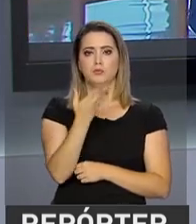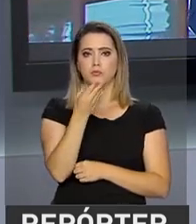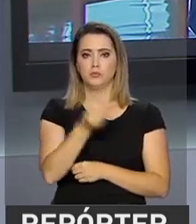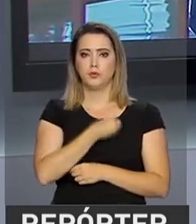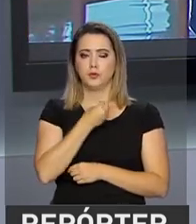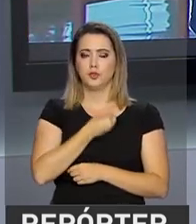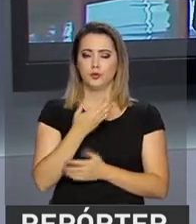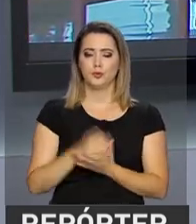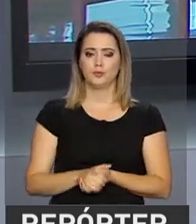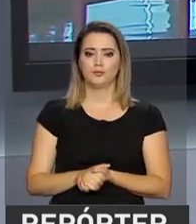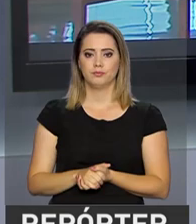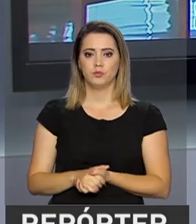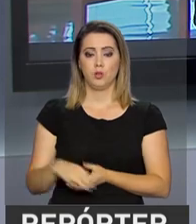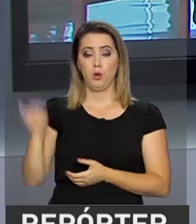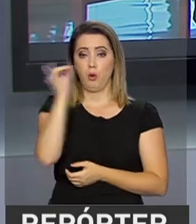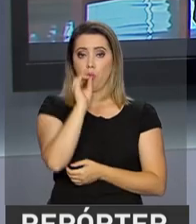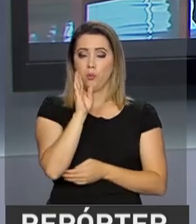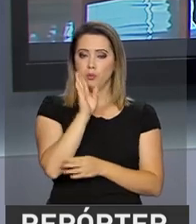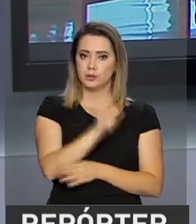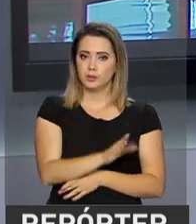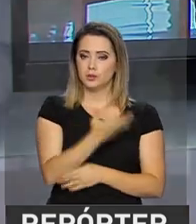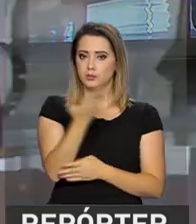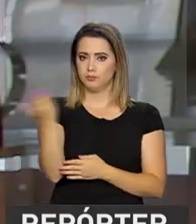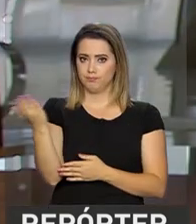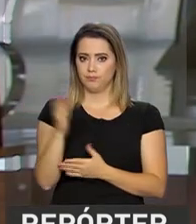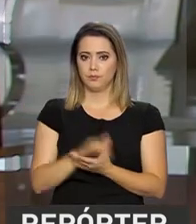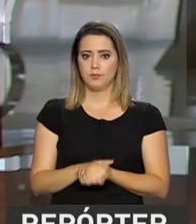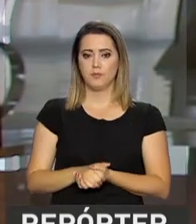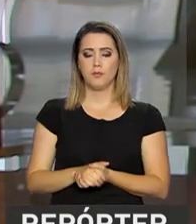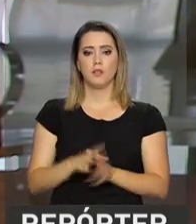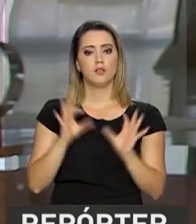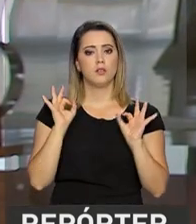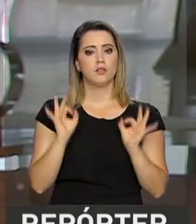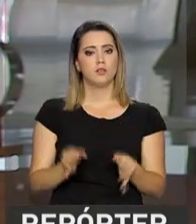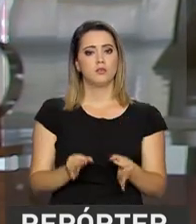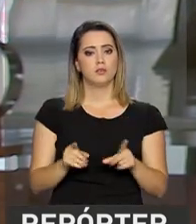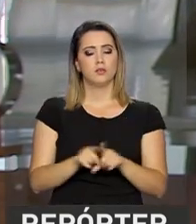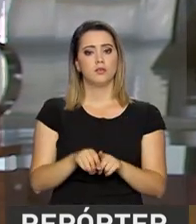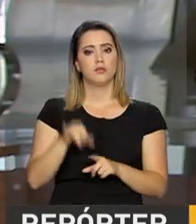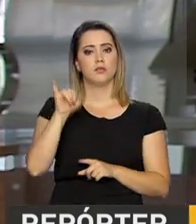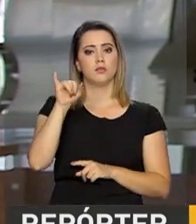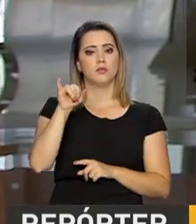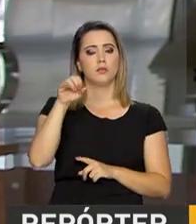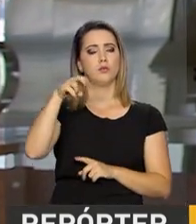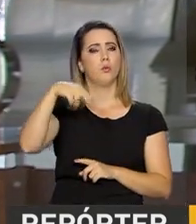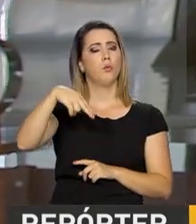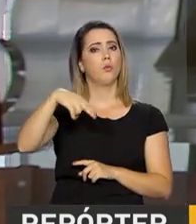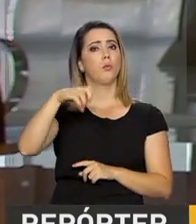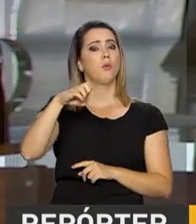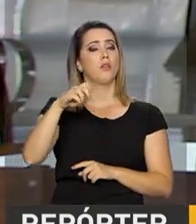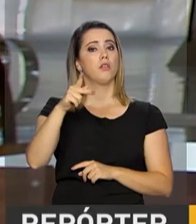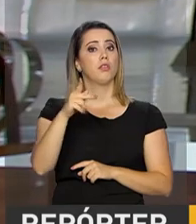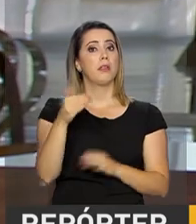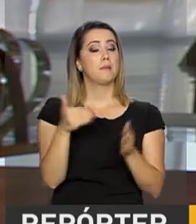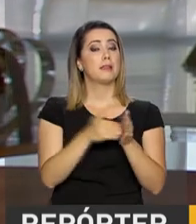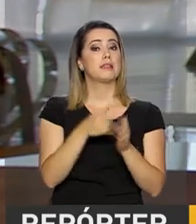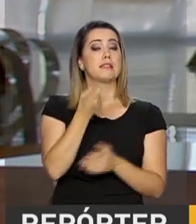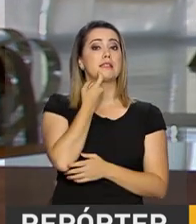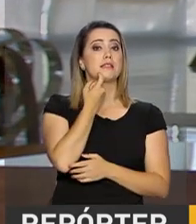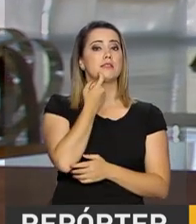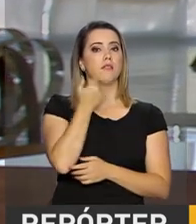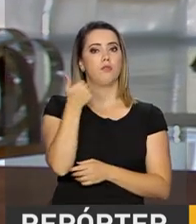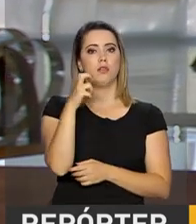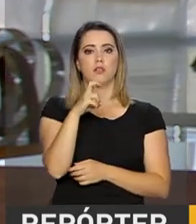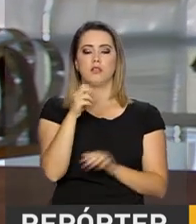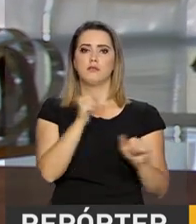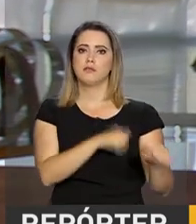tarde boa tarde isso boa tarde a todos exatamente o inep abriu o prazo até a próxima sexta feira 15 de setembro